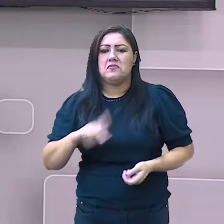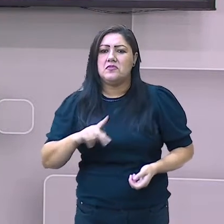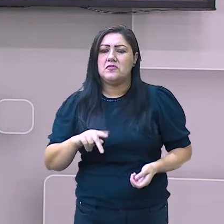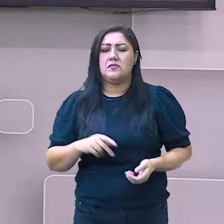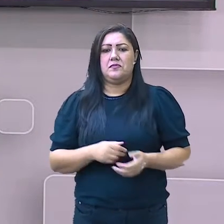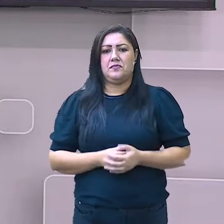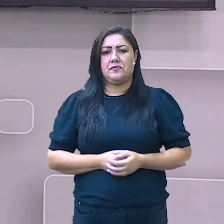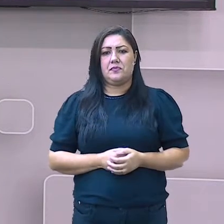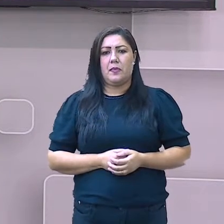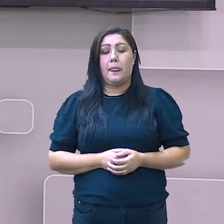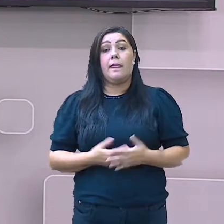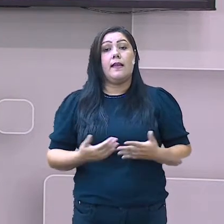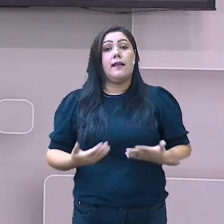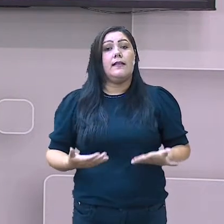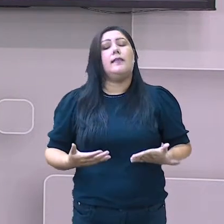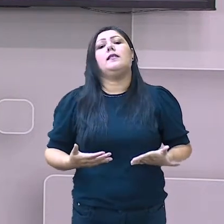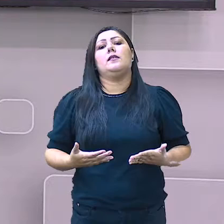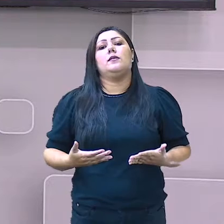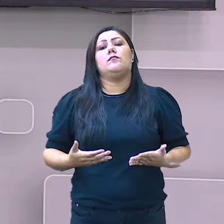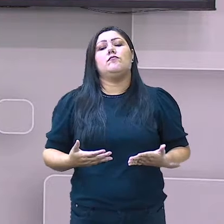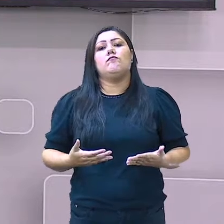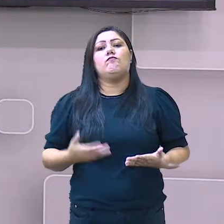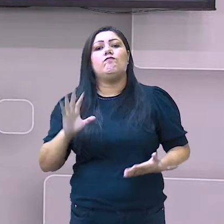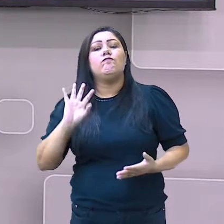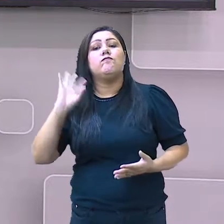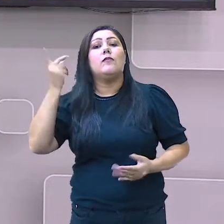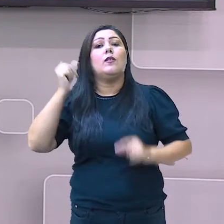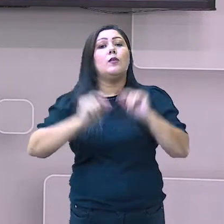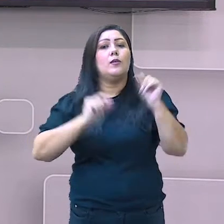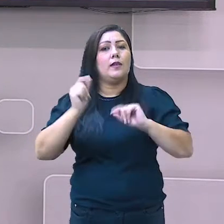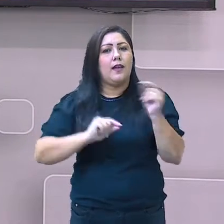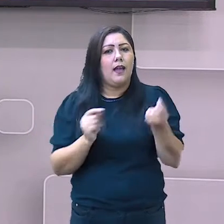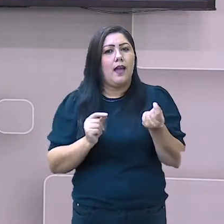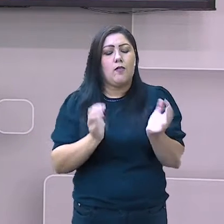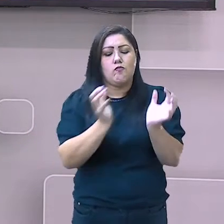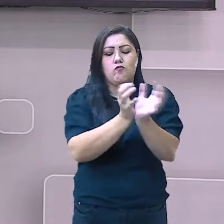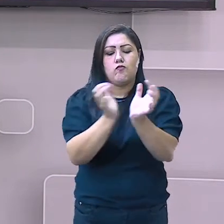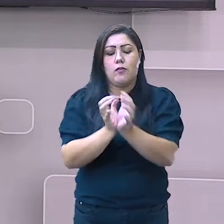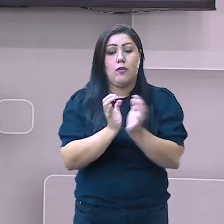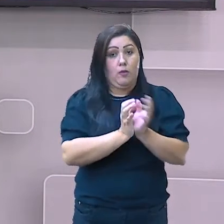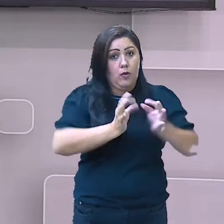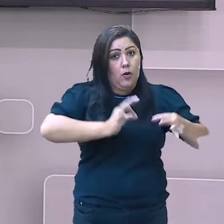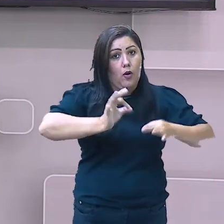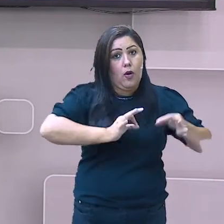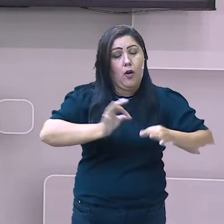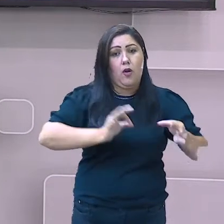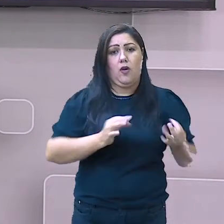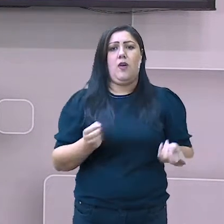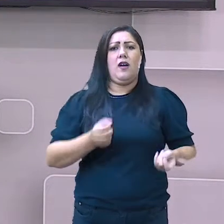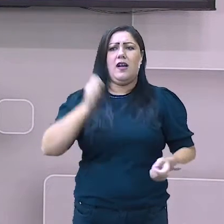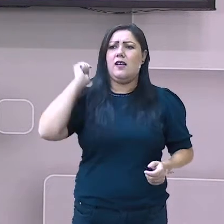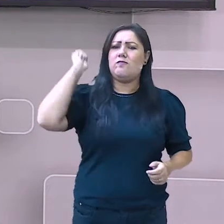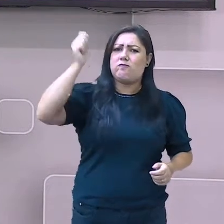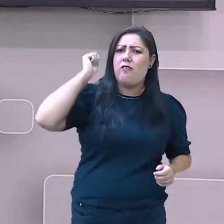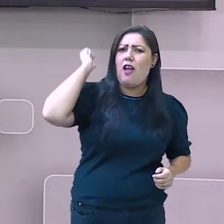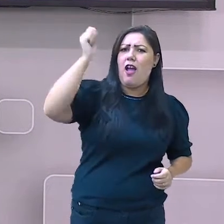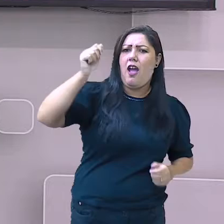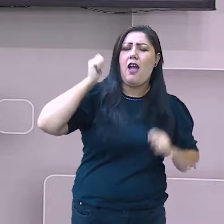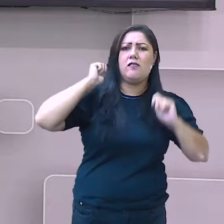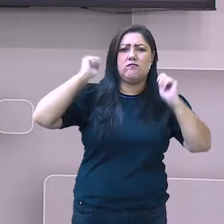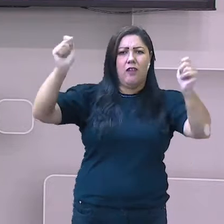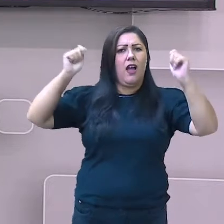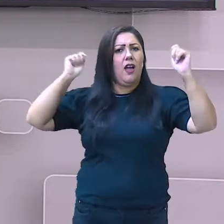industrial propiciou a organização de greves e sindicatos e a difusão das